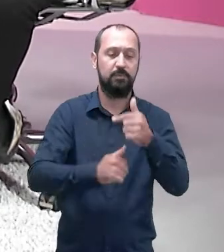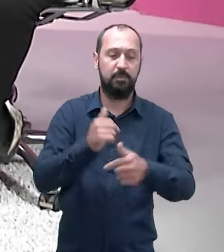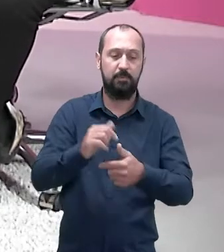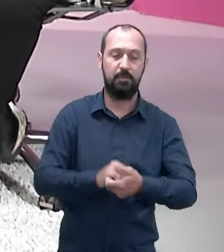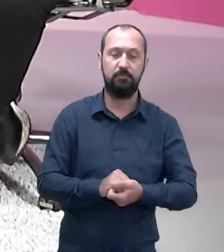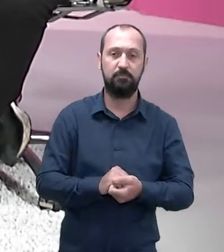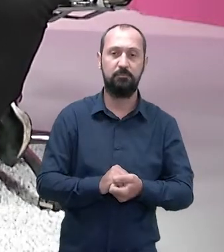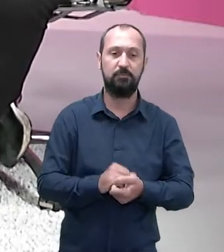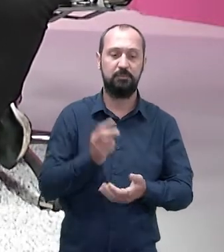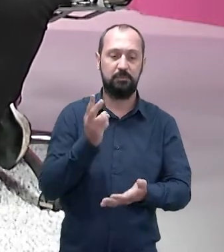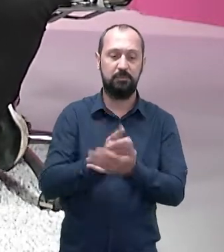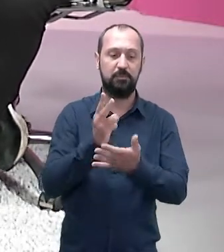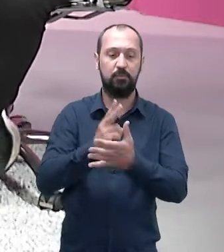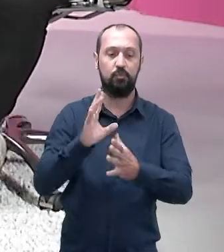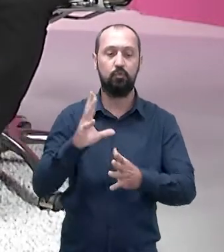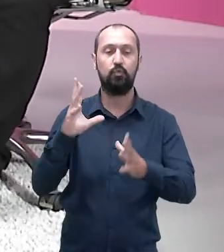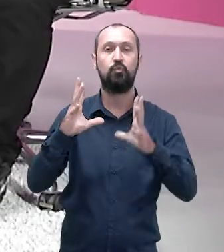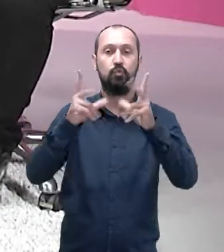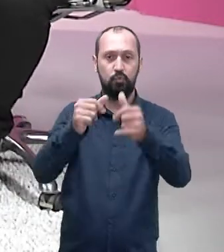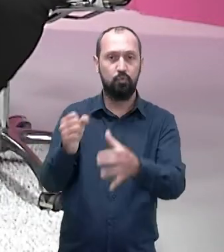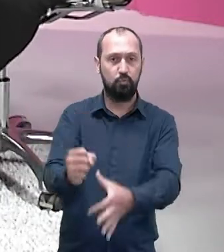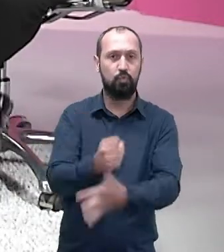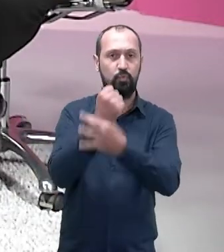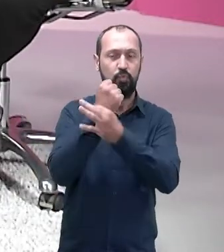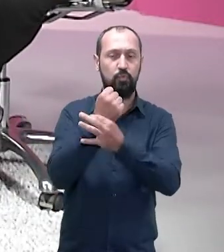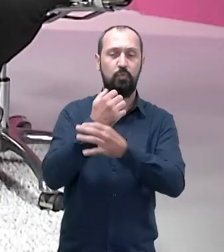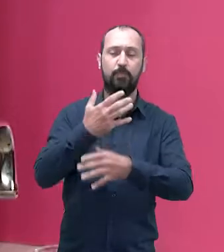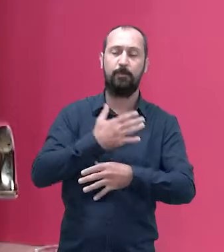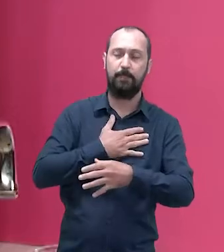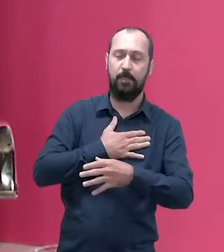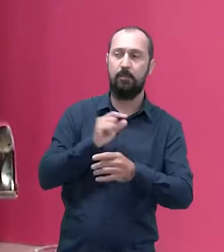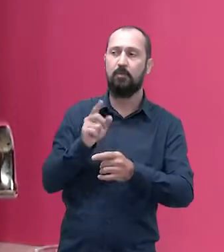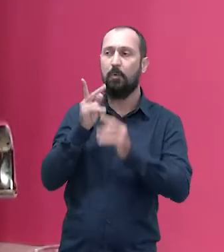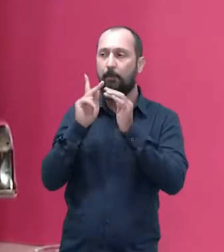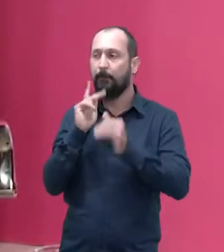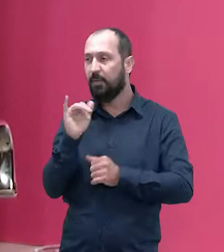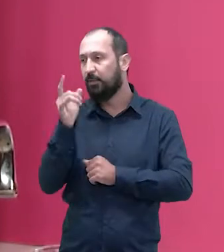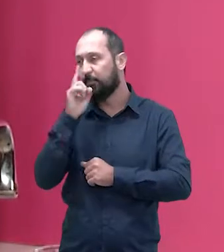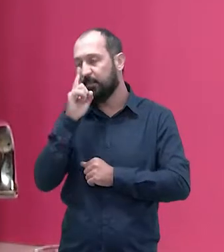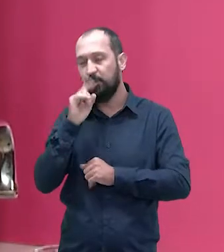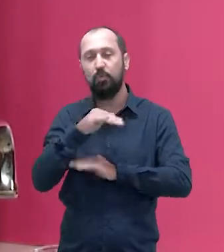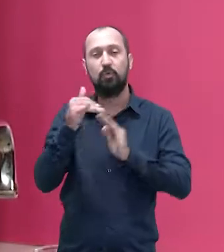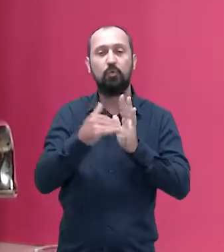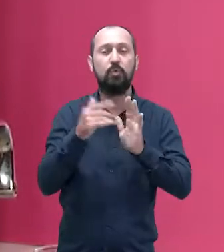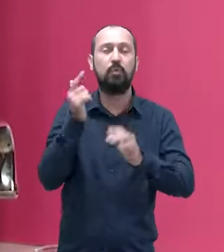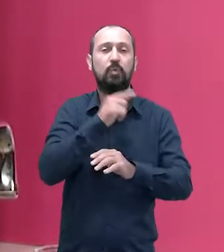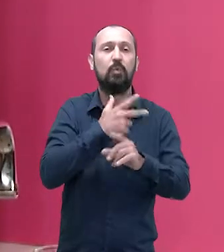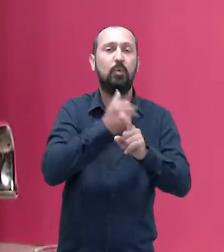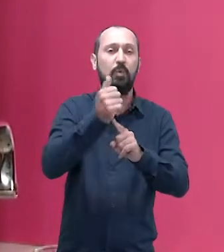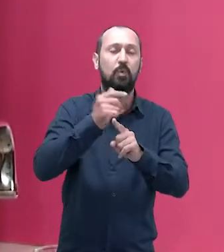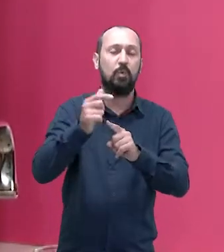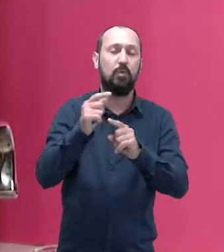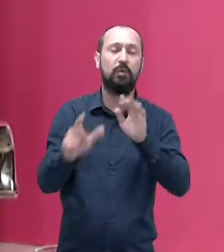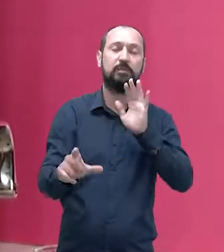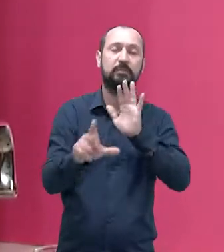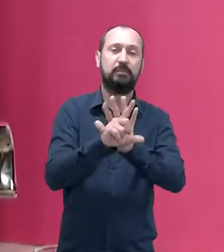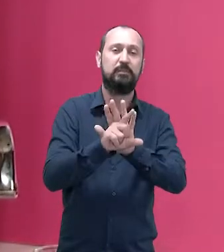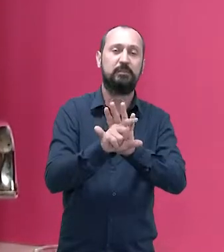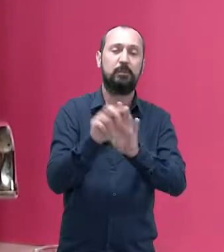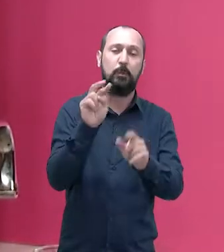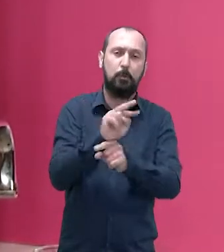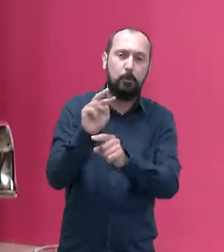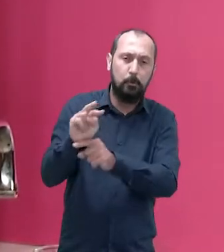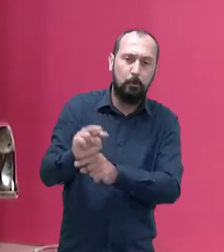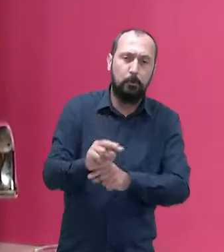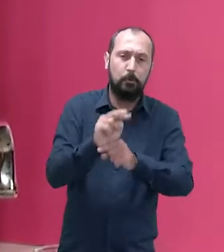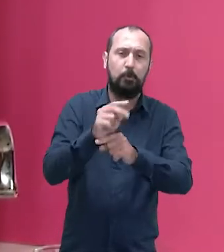aquela atividade. No final, todo mundo está seguro, né? O transportador, os pais, na verdade, todo mundo ganha com essa regulamentação